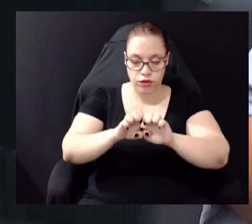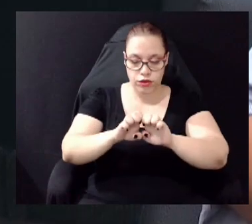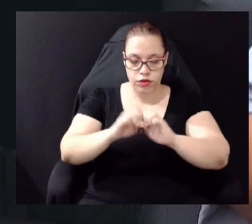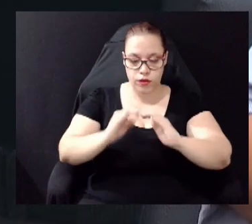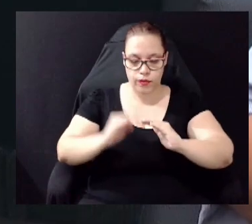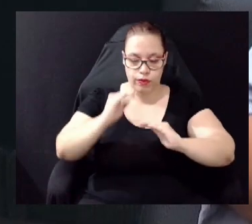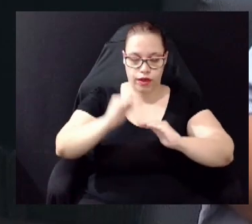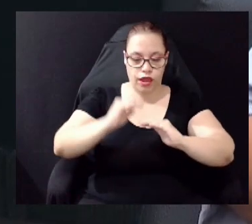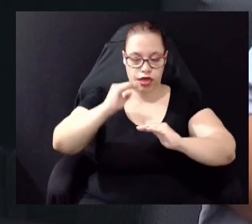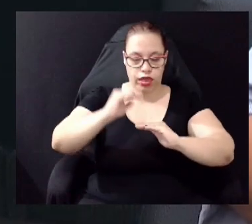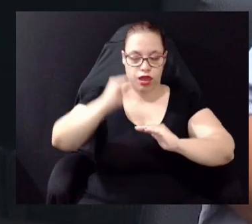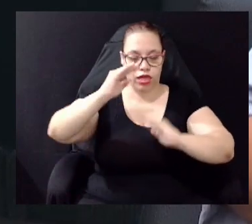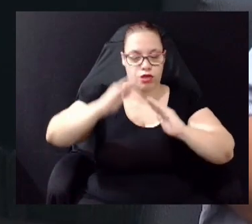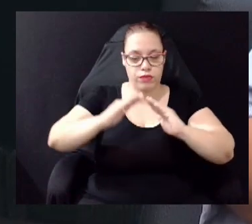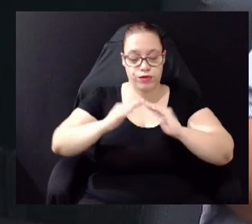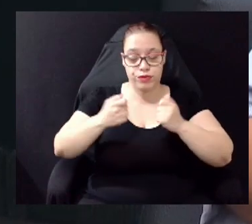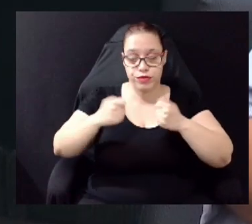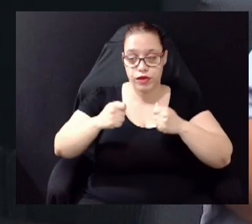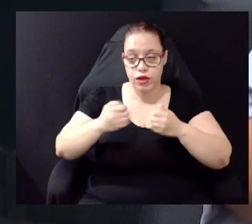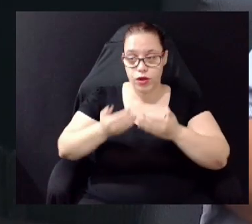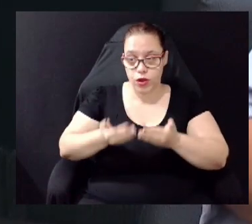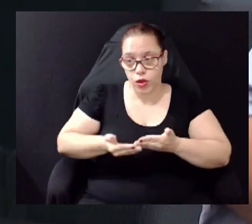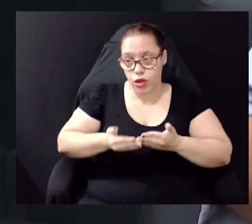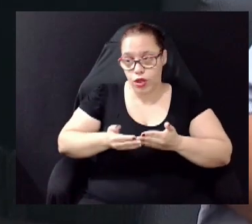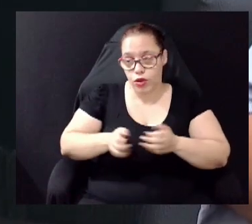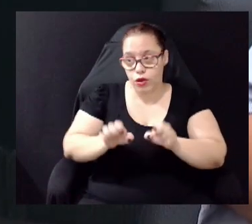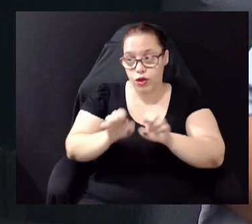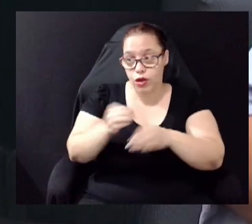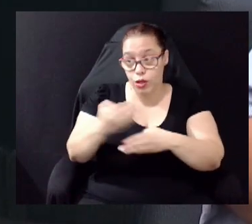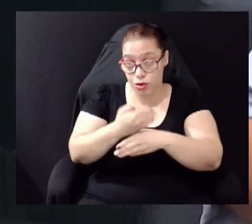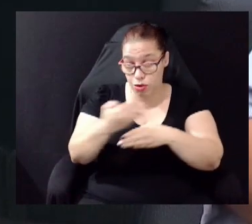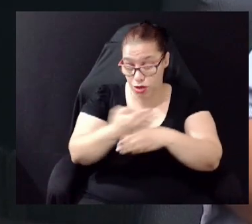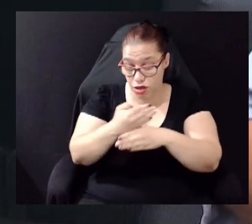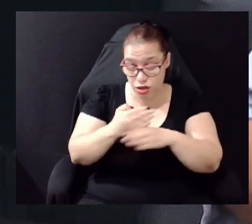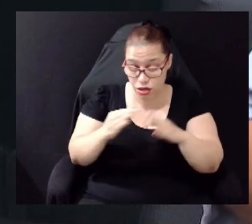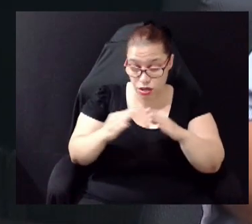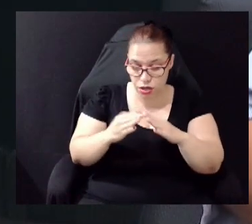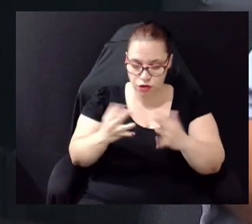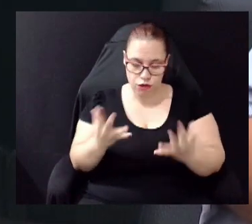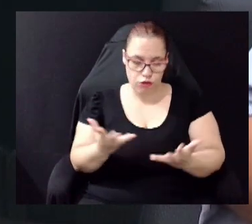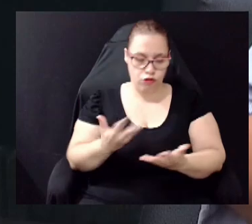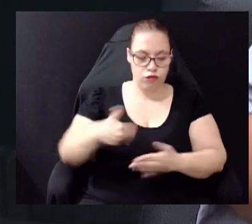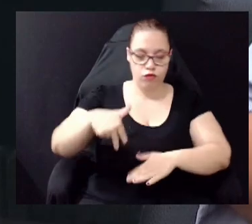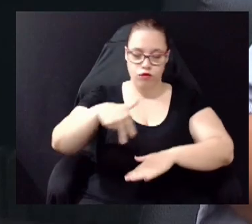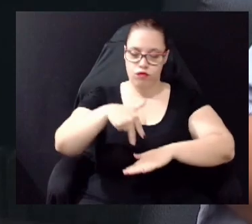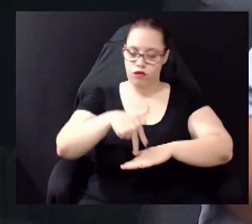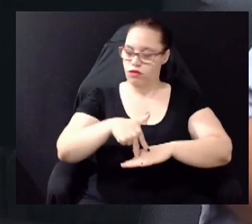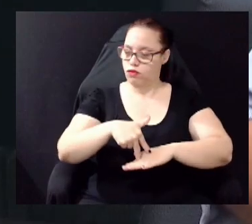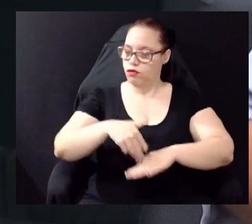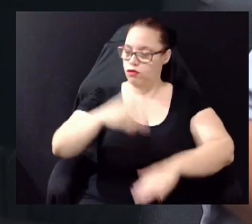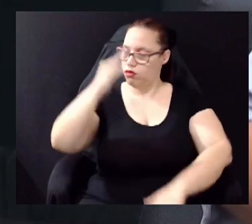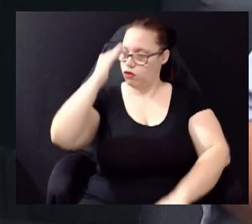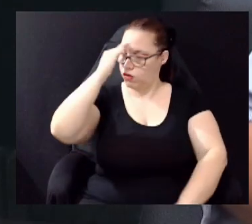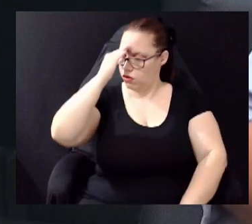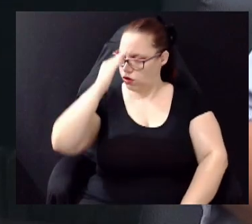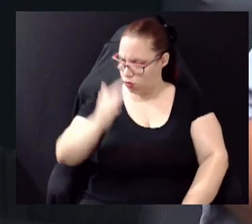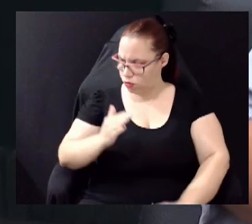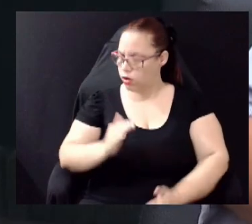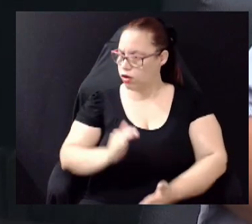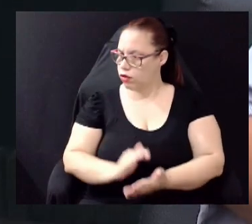ainda precisa edificar o lar, ela precisa ser graciosa, ela precisa ser compreensiva, e para o homem